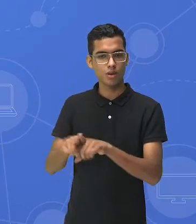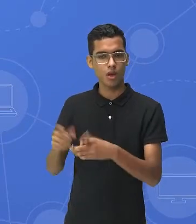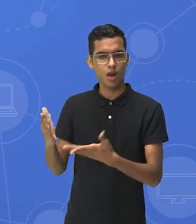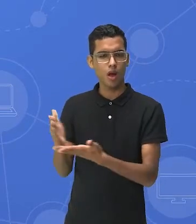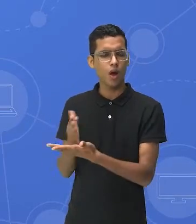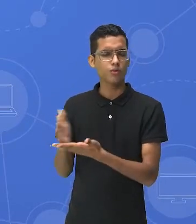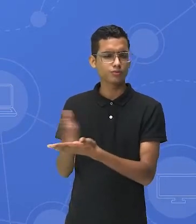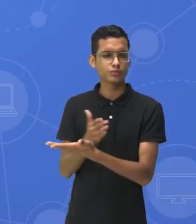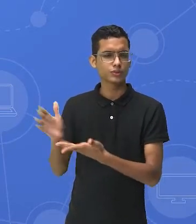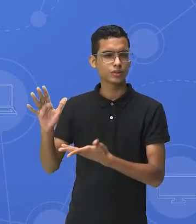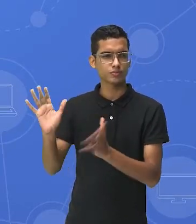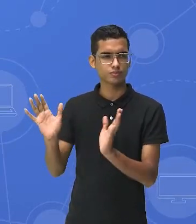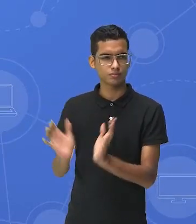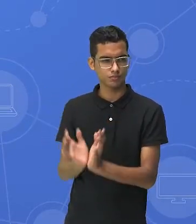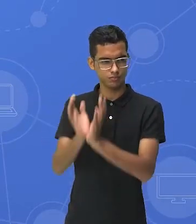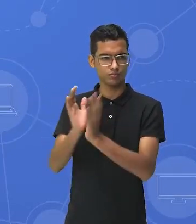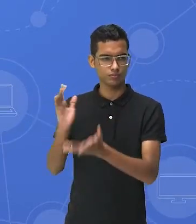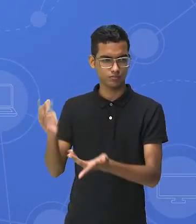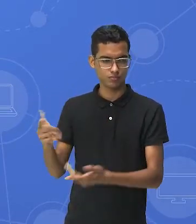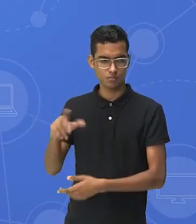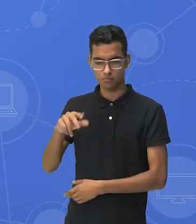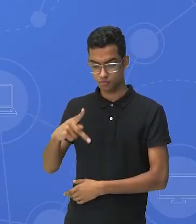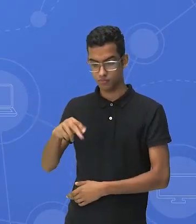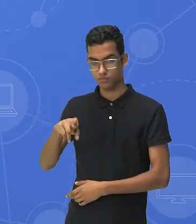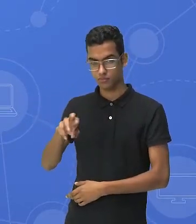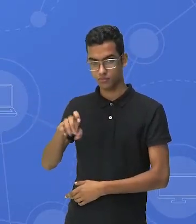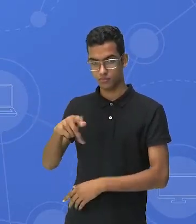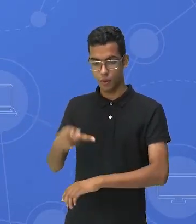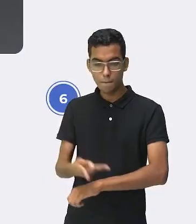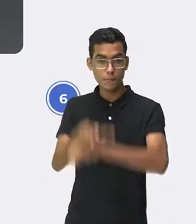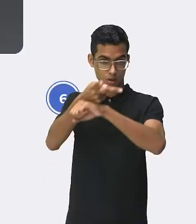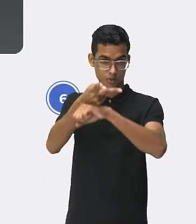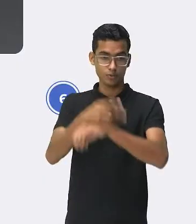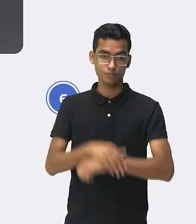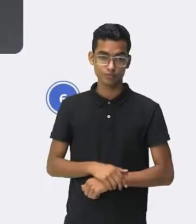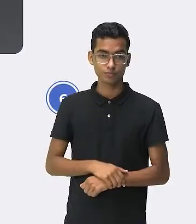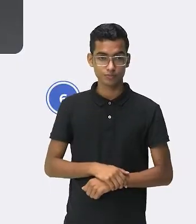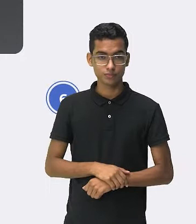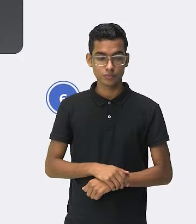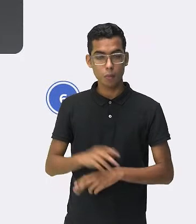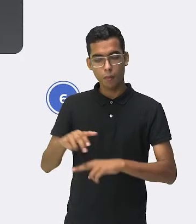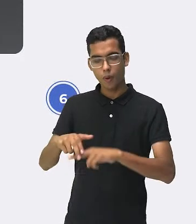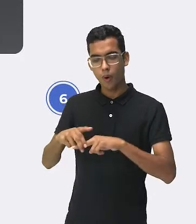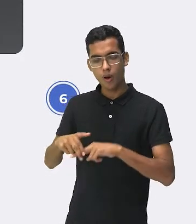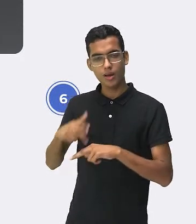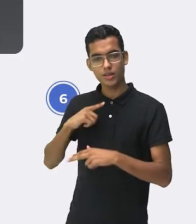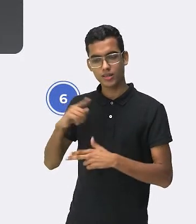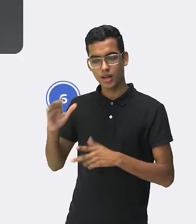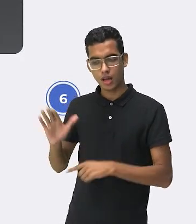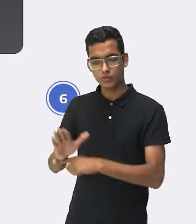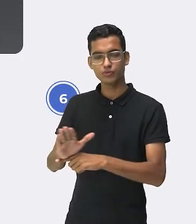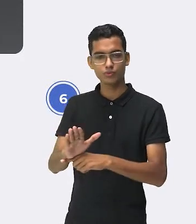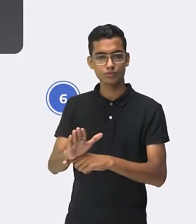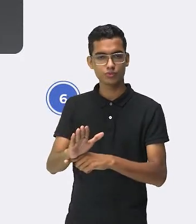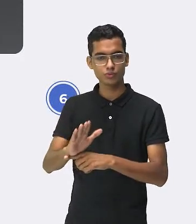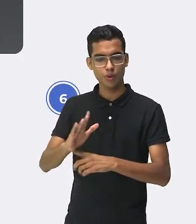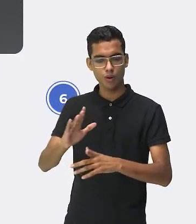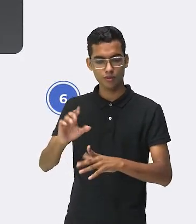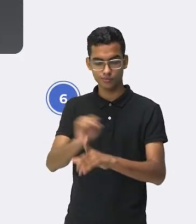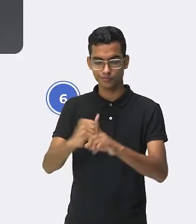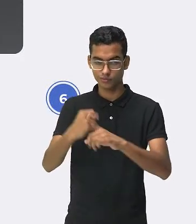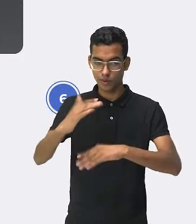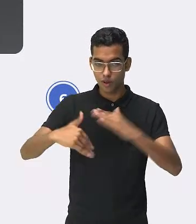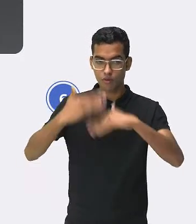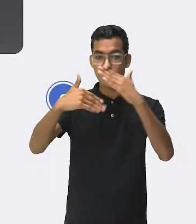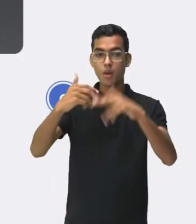era impossível unir todo mundo. Então, volta lá na cartela. Então, olha só as seguintes informações. Mais do que levar o torneio